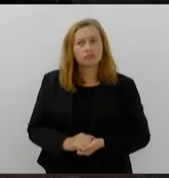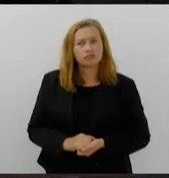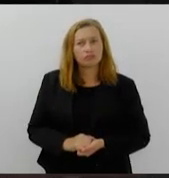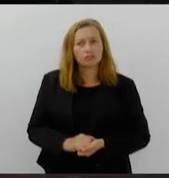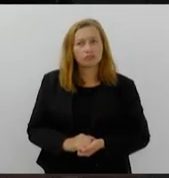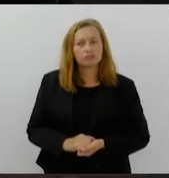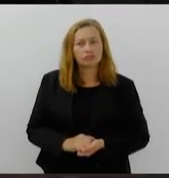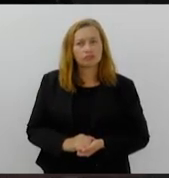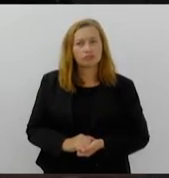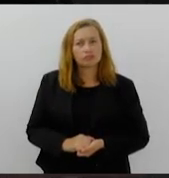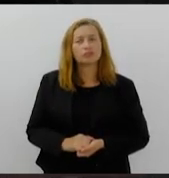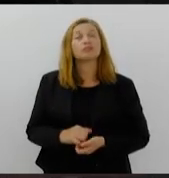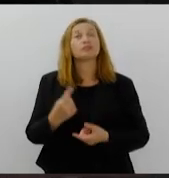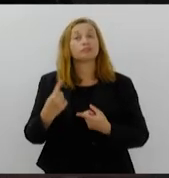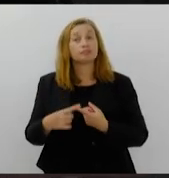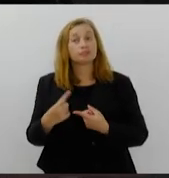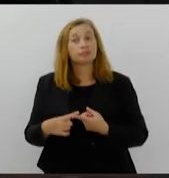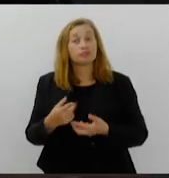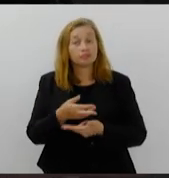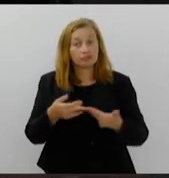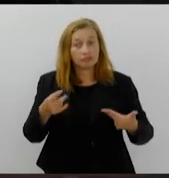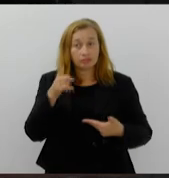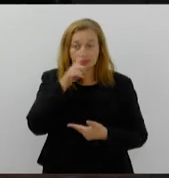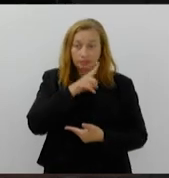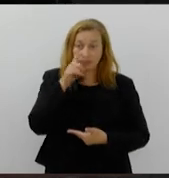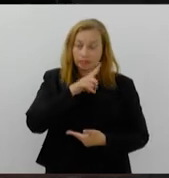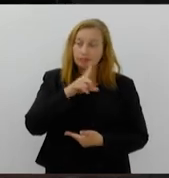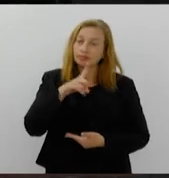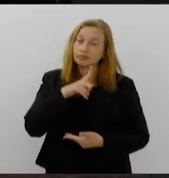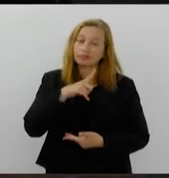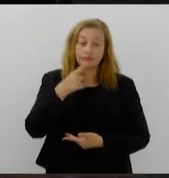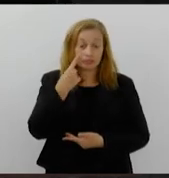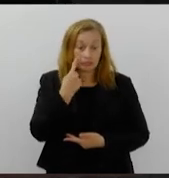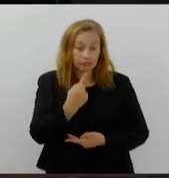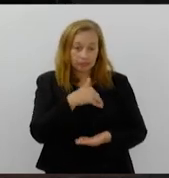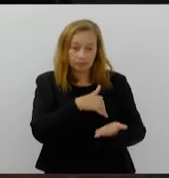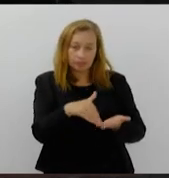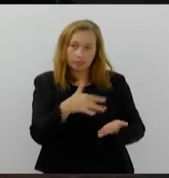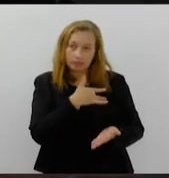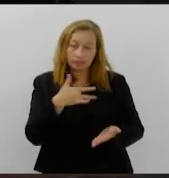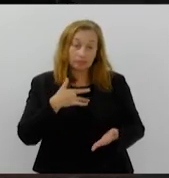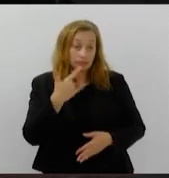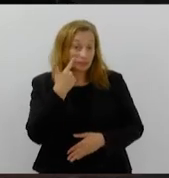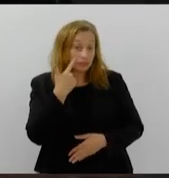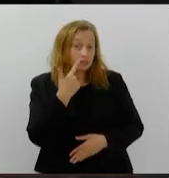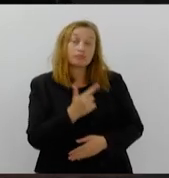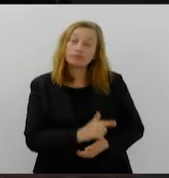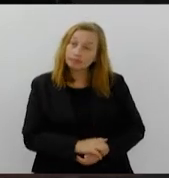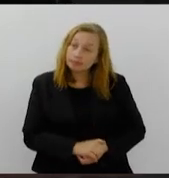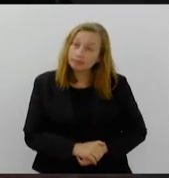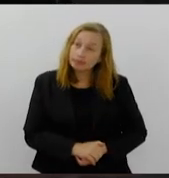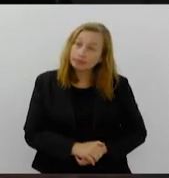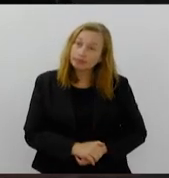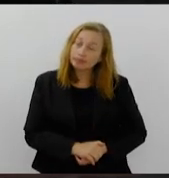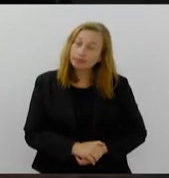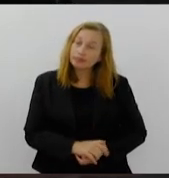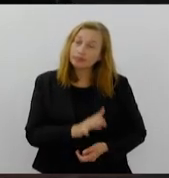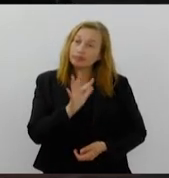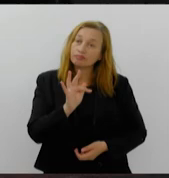é porque muita coisa está falhando. E a gente olha para a Secretaria de Saúde e a gente vê. A